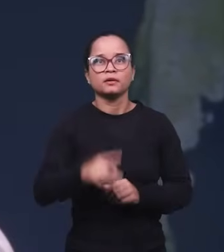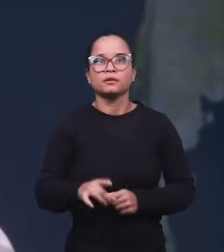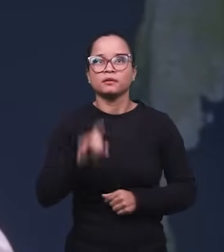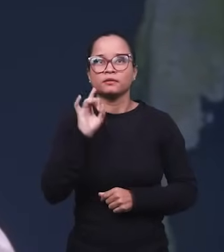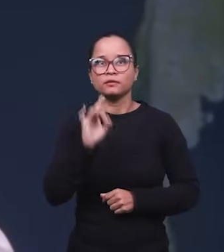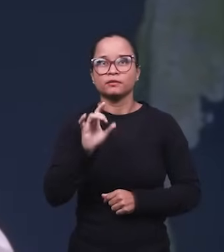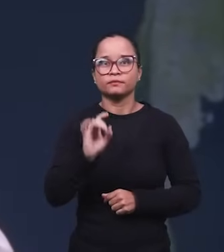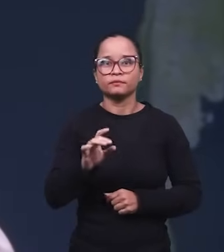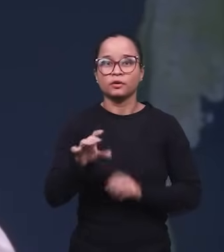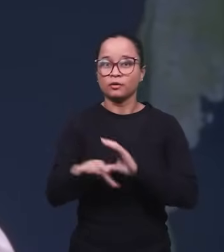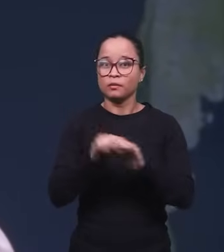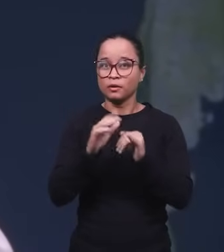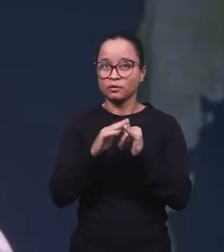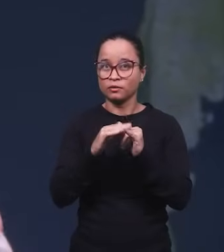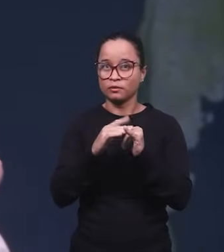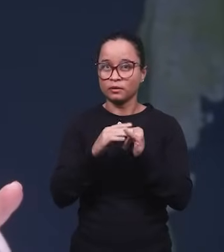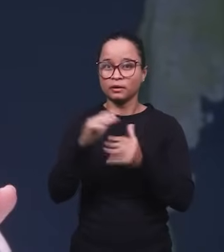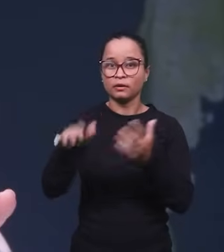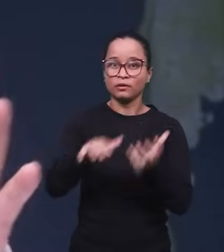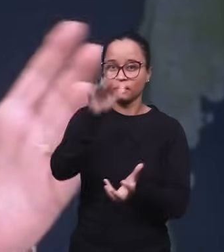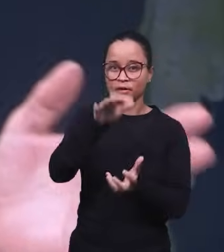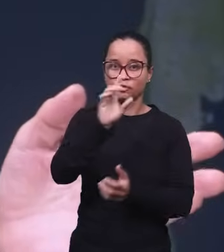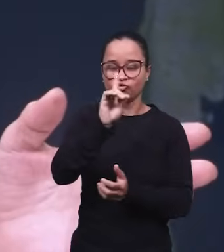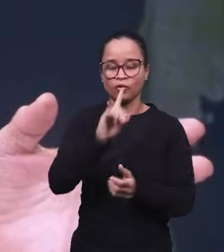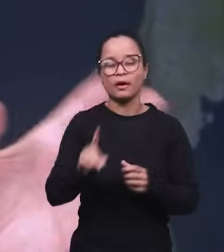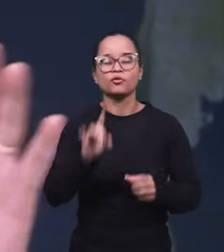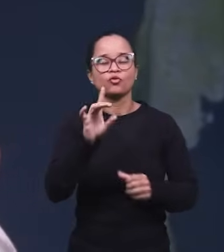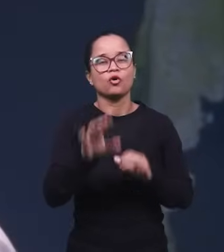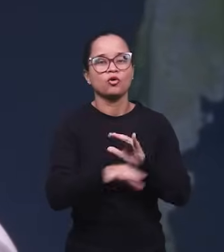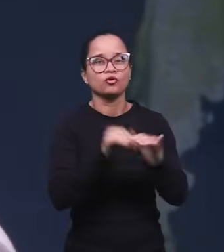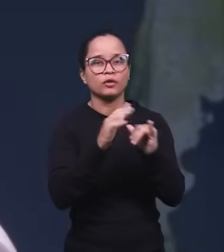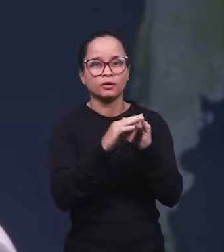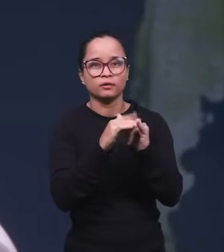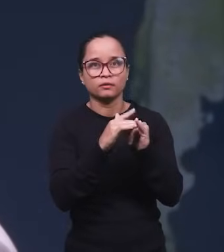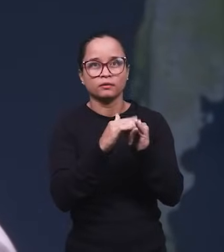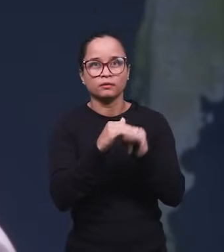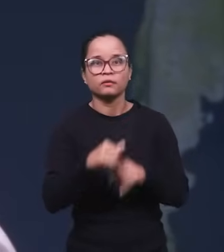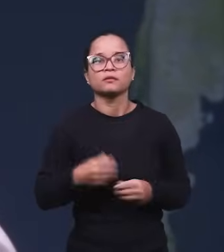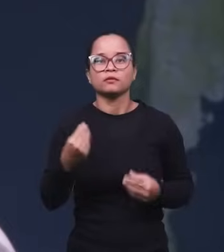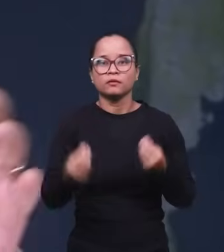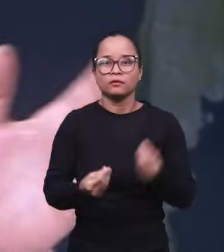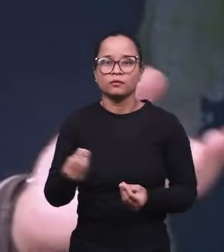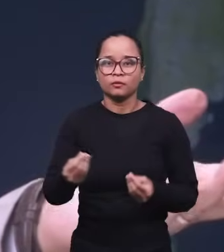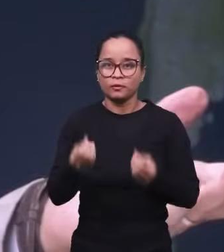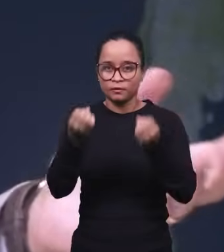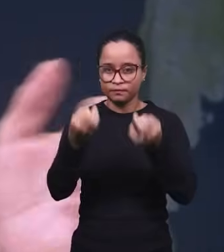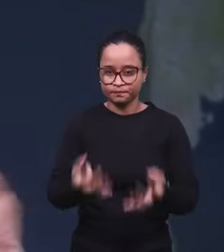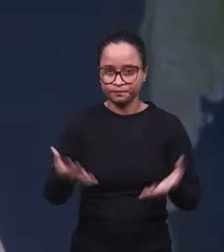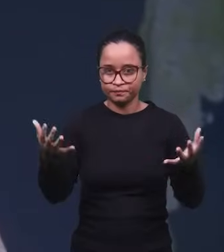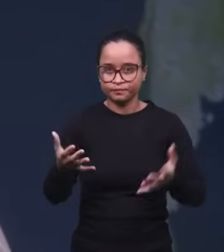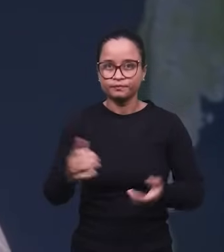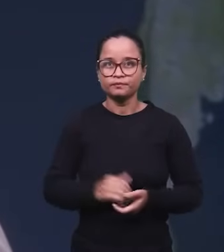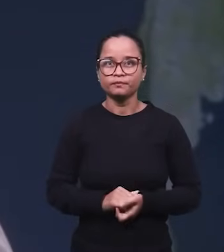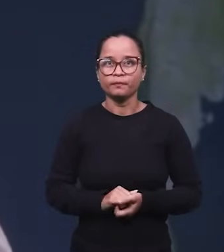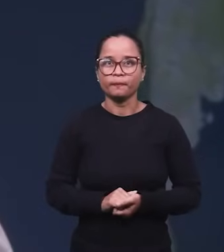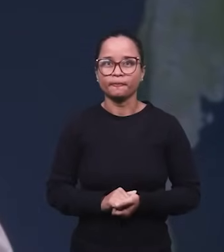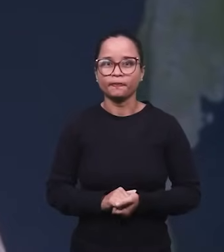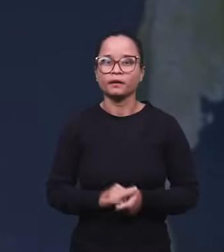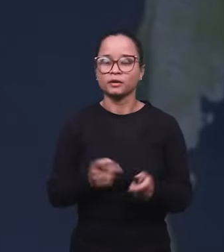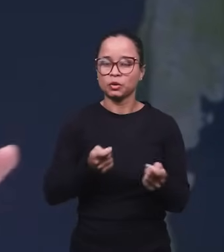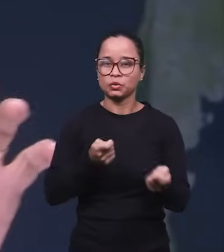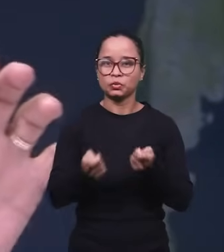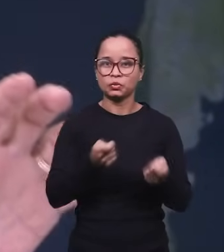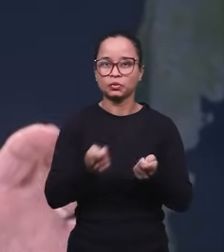nós fazemos só para YouTube, não fazemos para satélite, né? Via satélite, só para o YouTube, conforme podemos ver aqui.